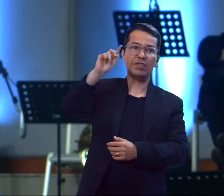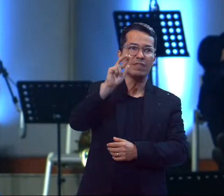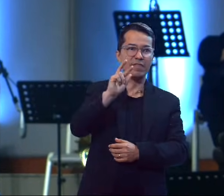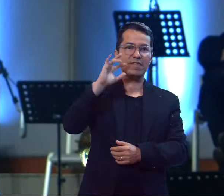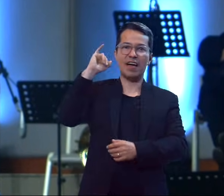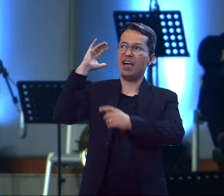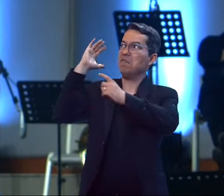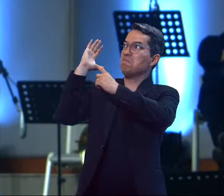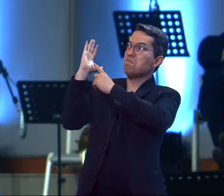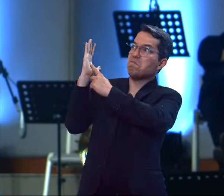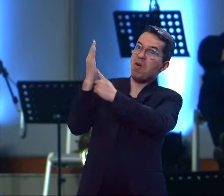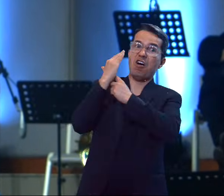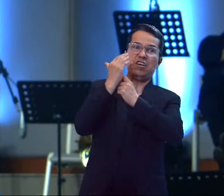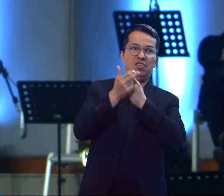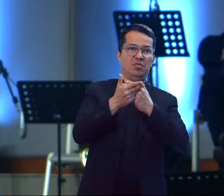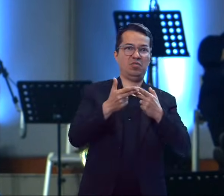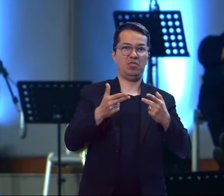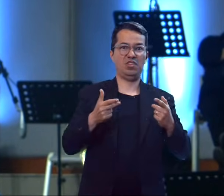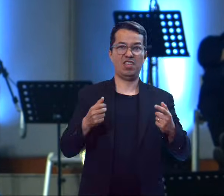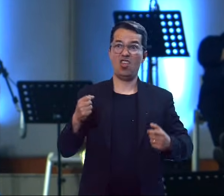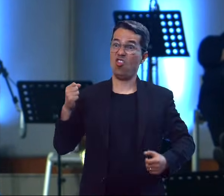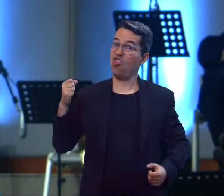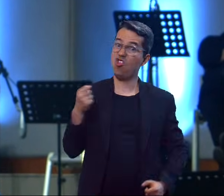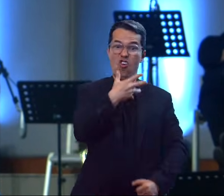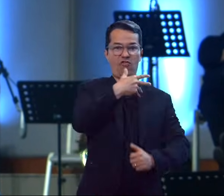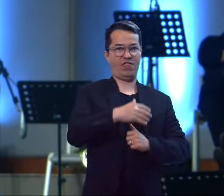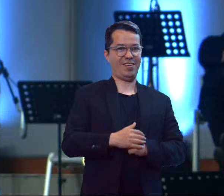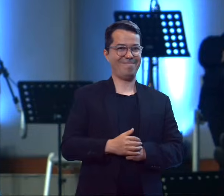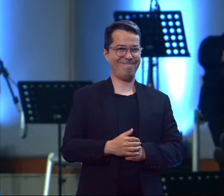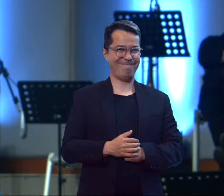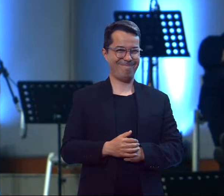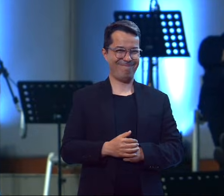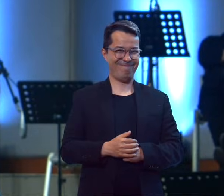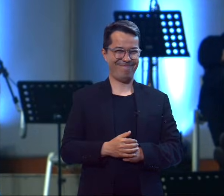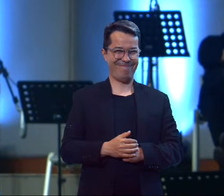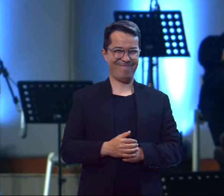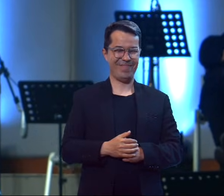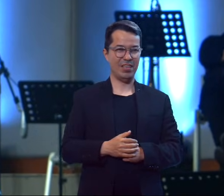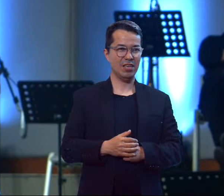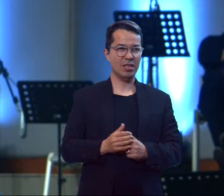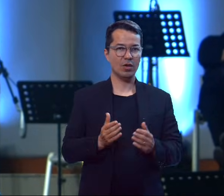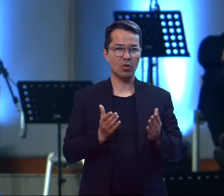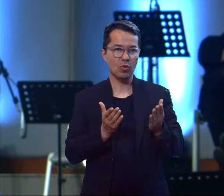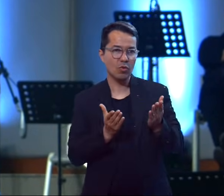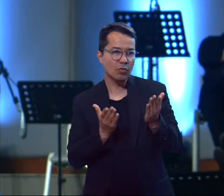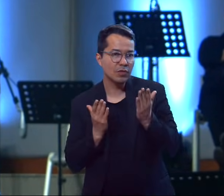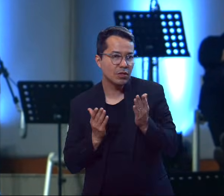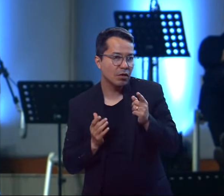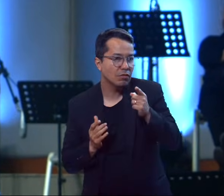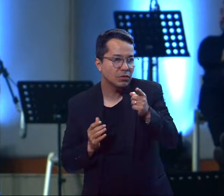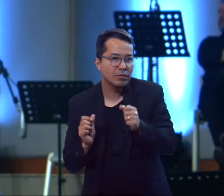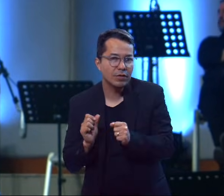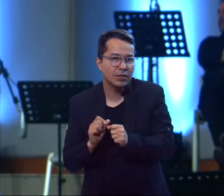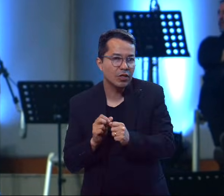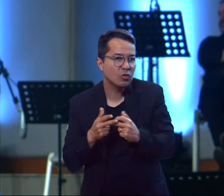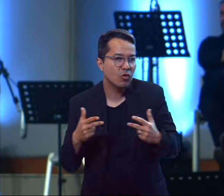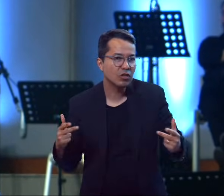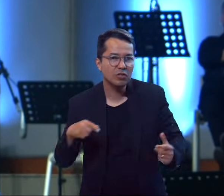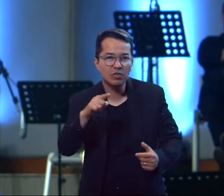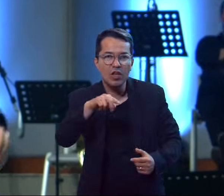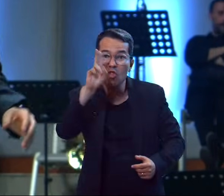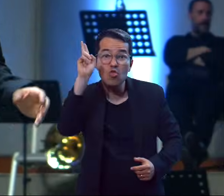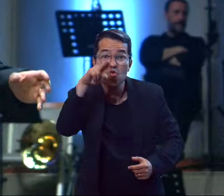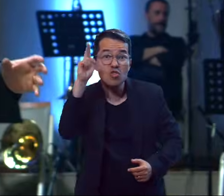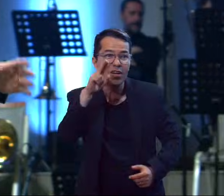coisas novas. Hoje eu vou te convidar a fazer coisas que você nunca fez. Sabe o que eu